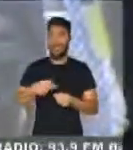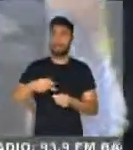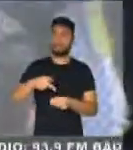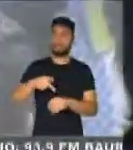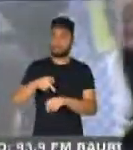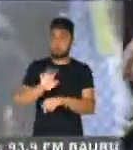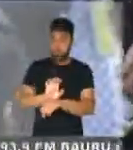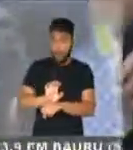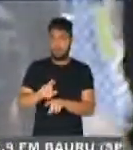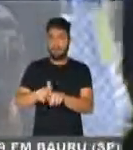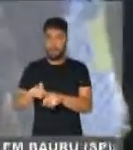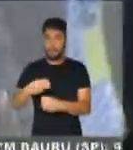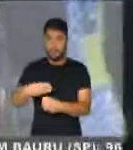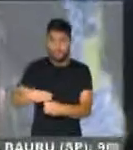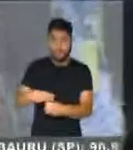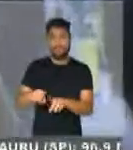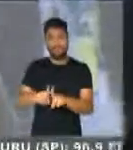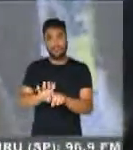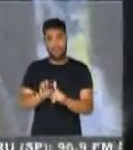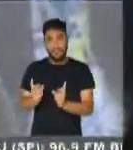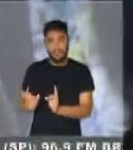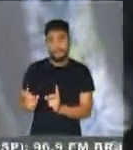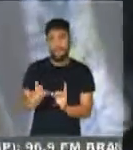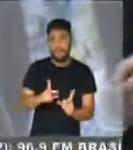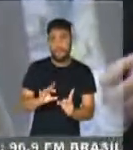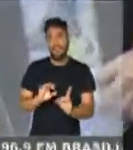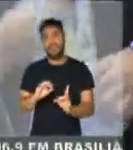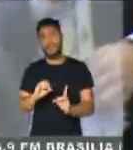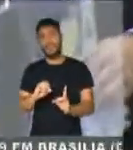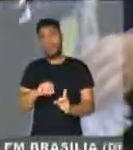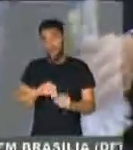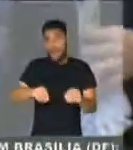municípios, mas ao mesmo tempo vender, alienar